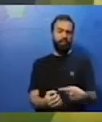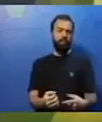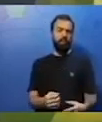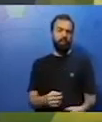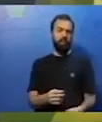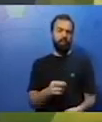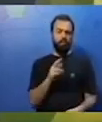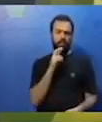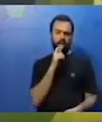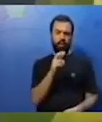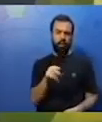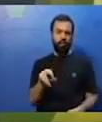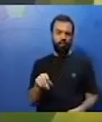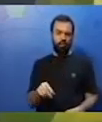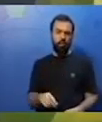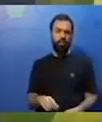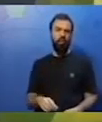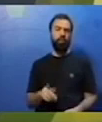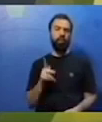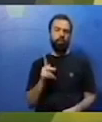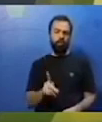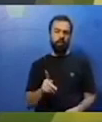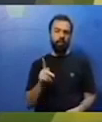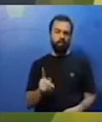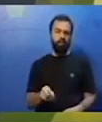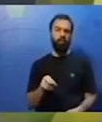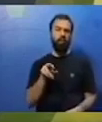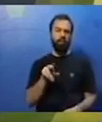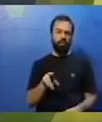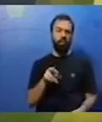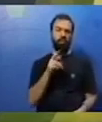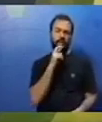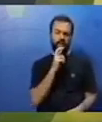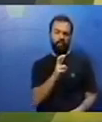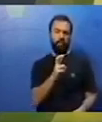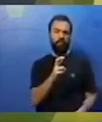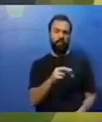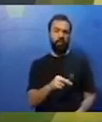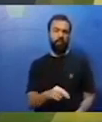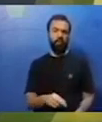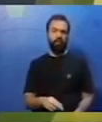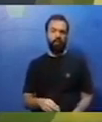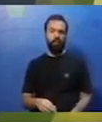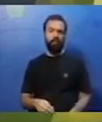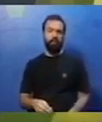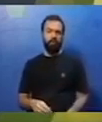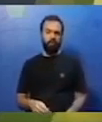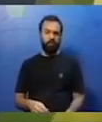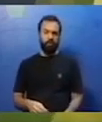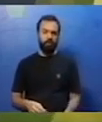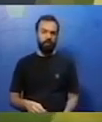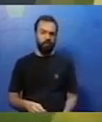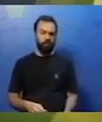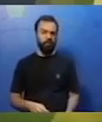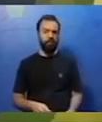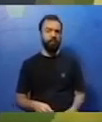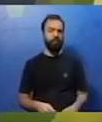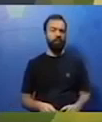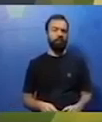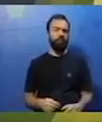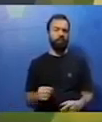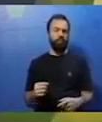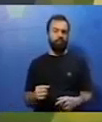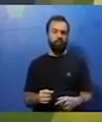Se eu divido o numerador pelo denominador, sempre dá o mesmo